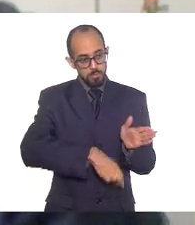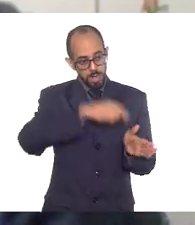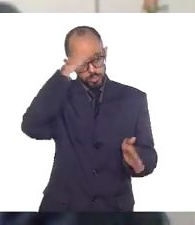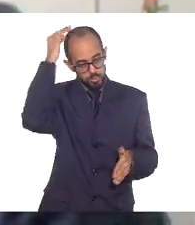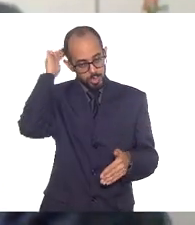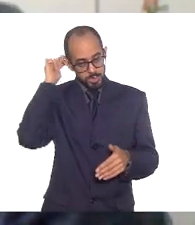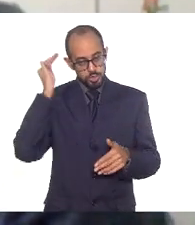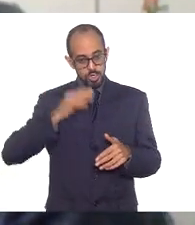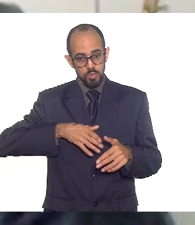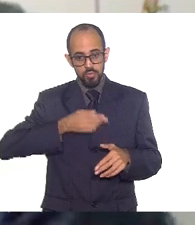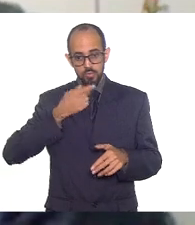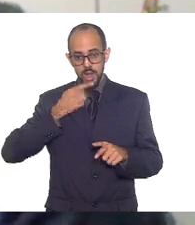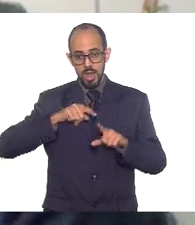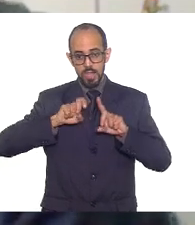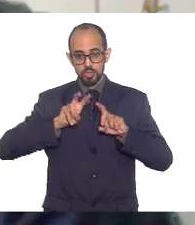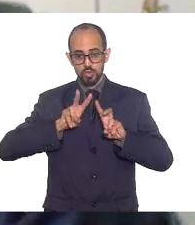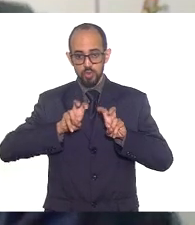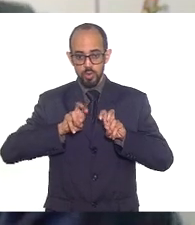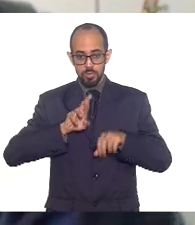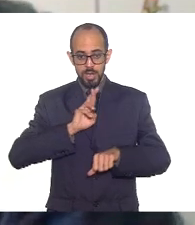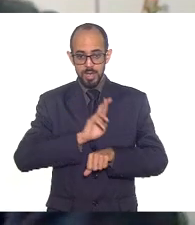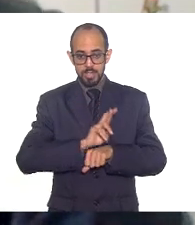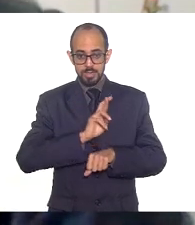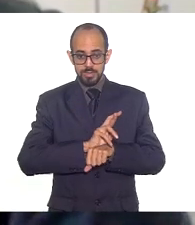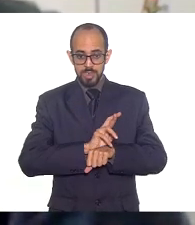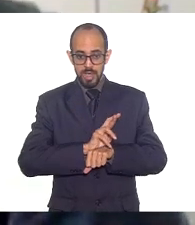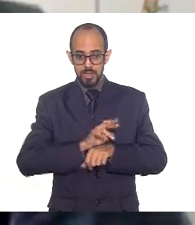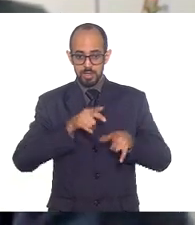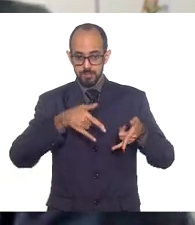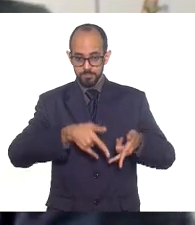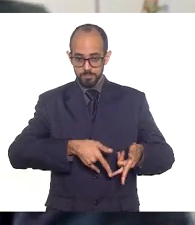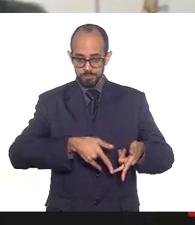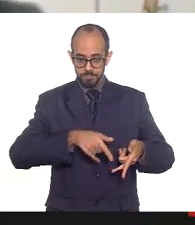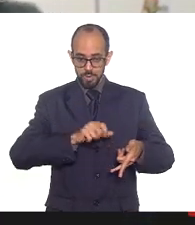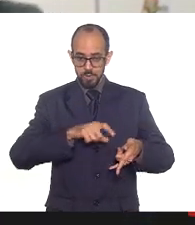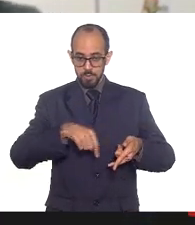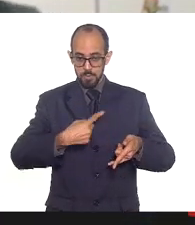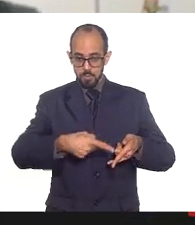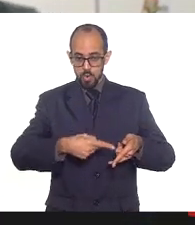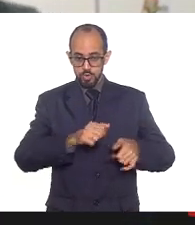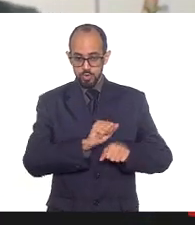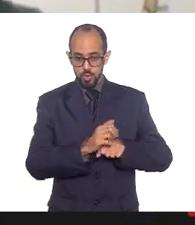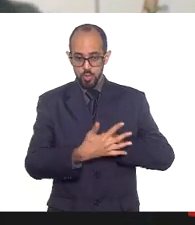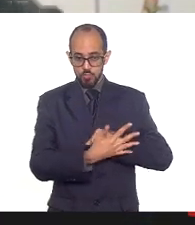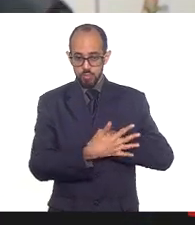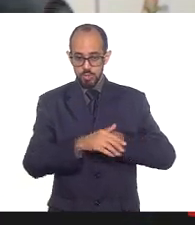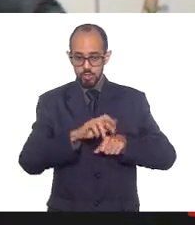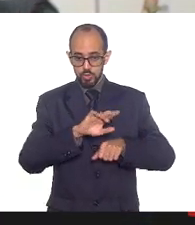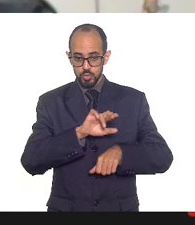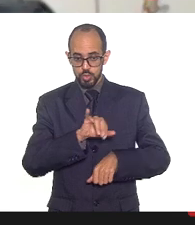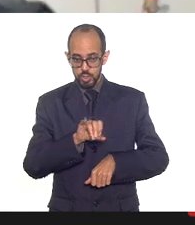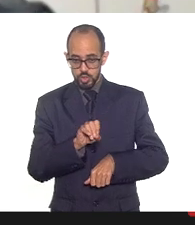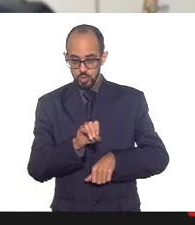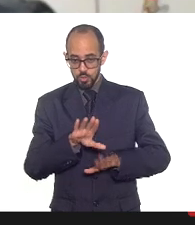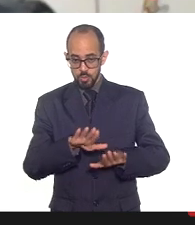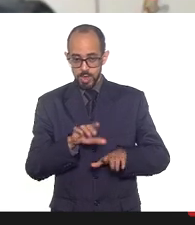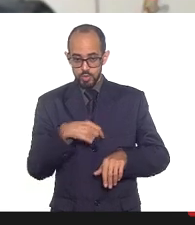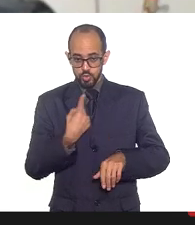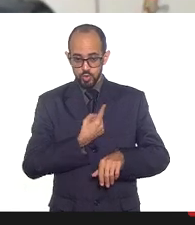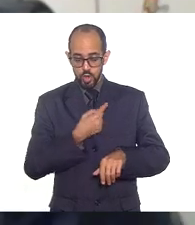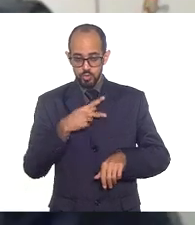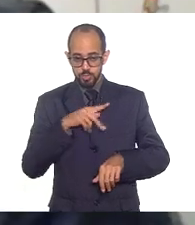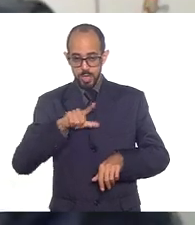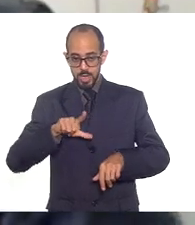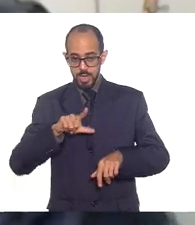dispõe sobre a questão da reserva de leitos pós polvilho no estado do Rio de Janeiro as mais nosso projeto ele